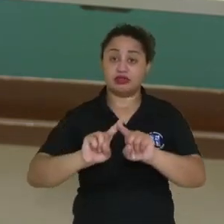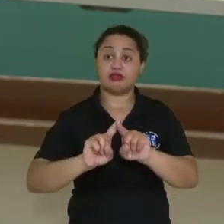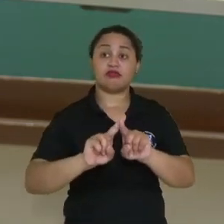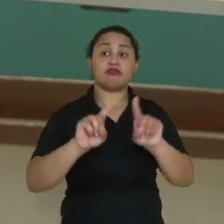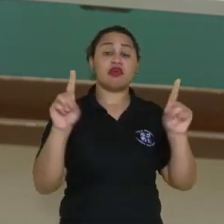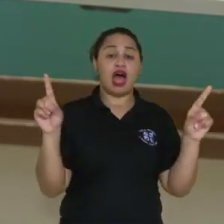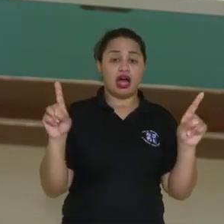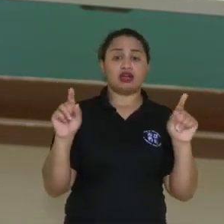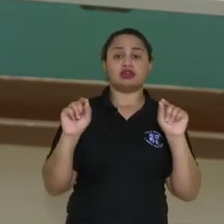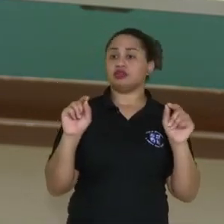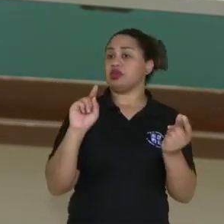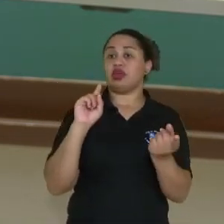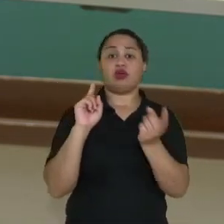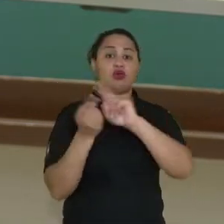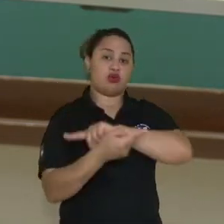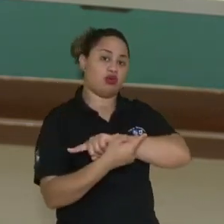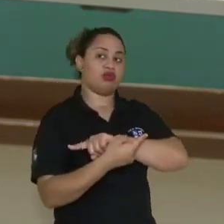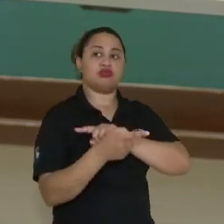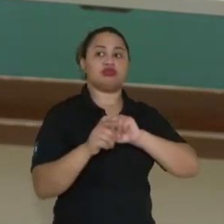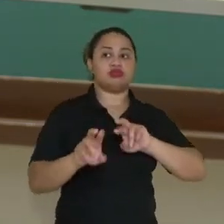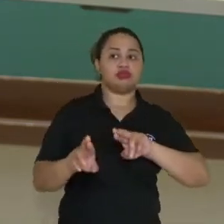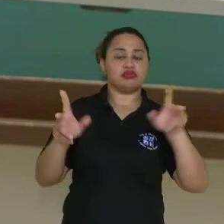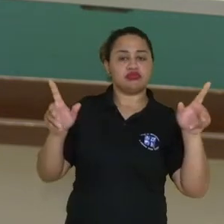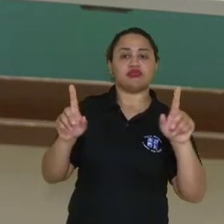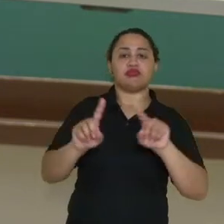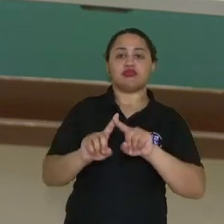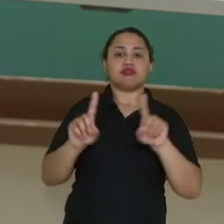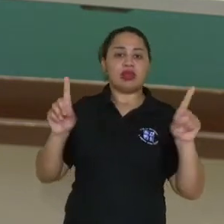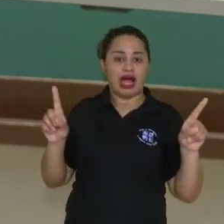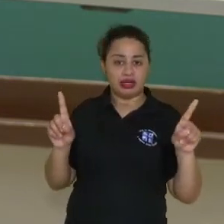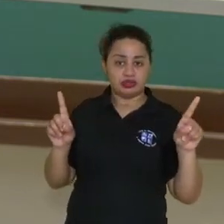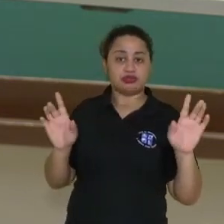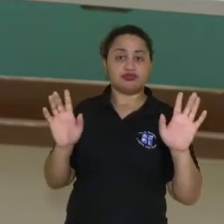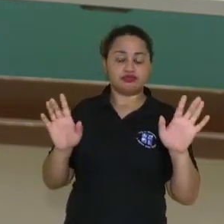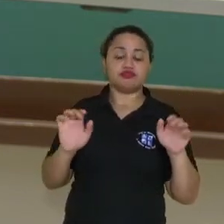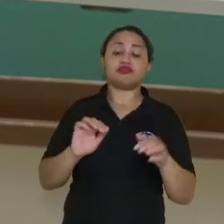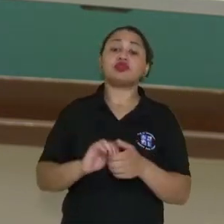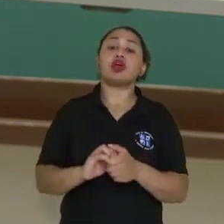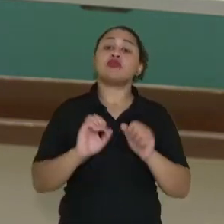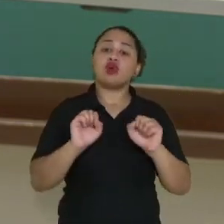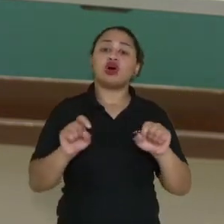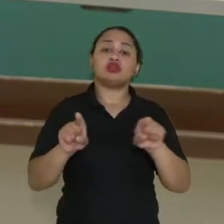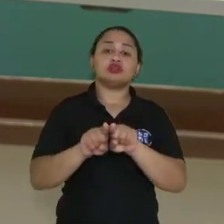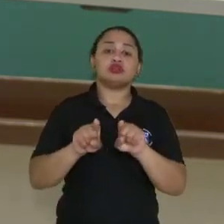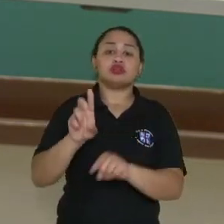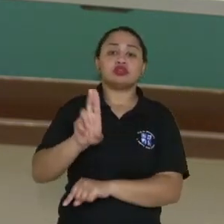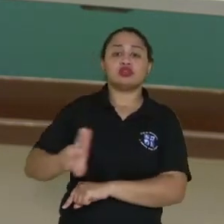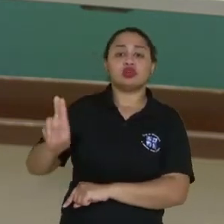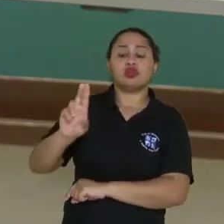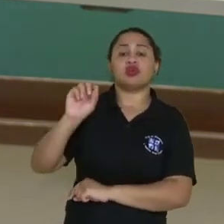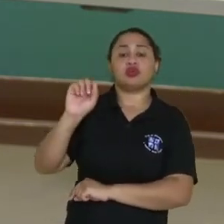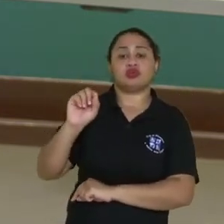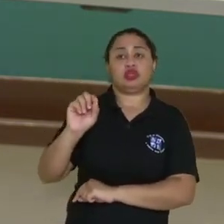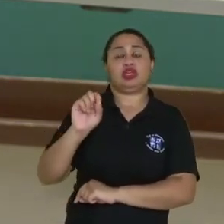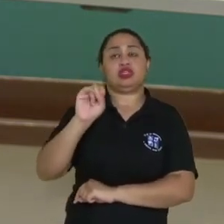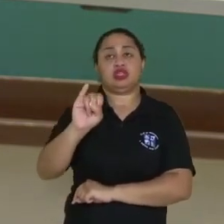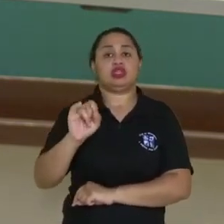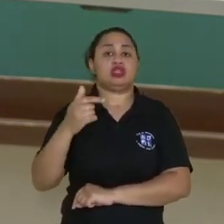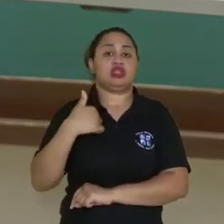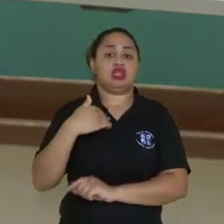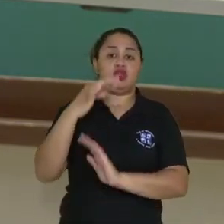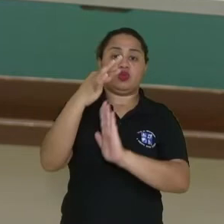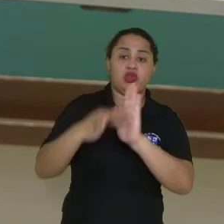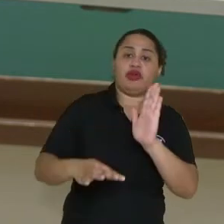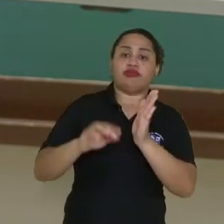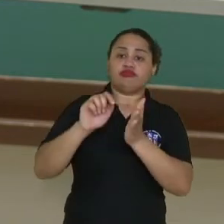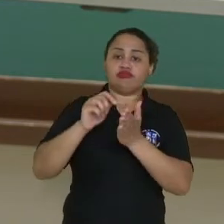ideia de contradição, de oposição de ideias, né? E o mas, ele pode ser utilizado quando você vai utilizar num